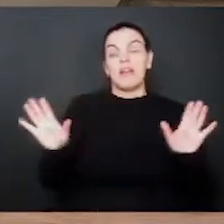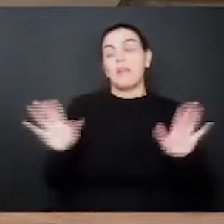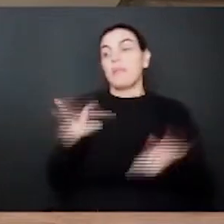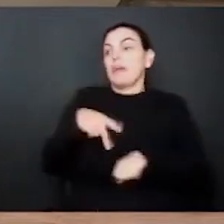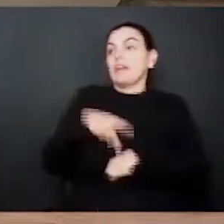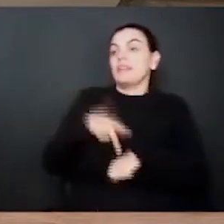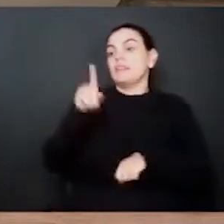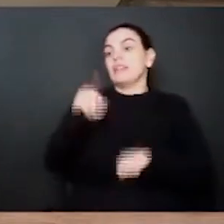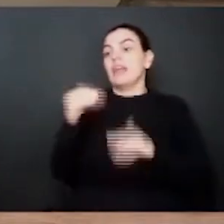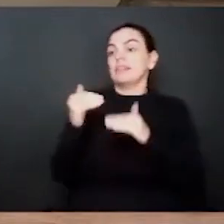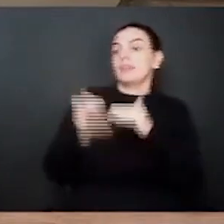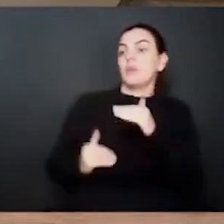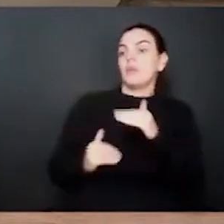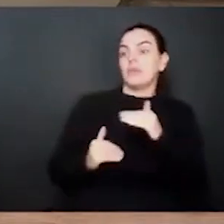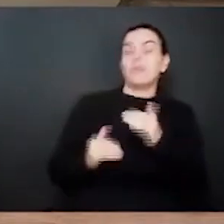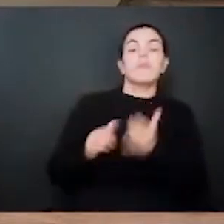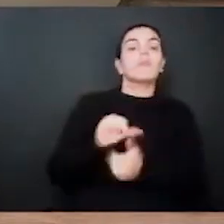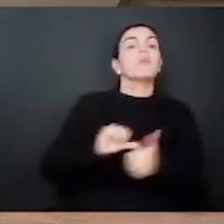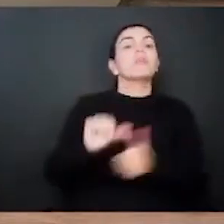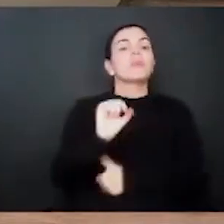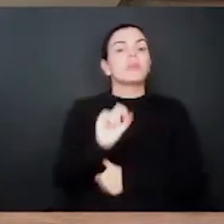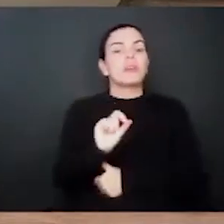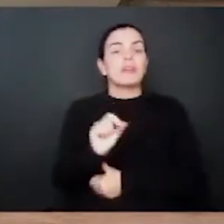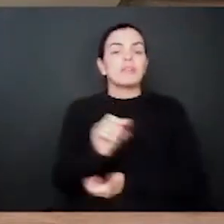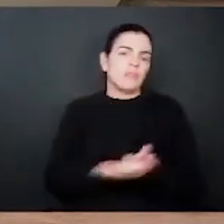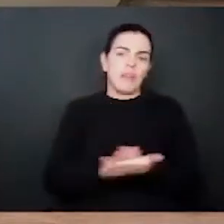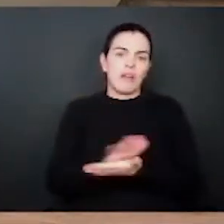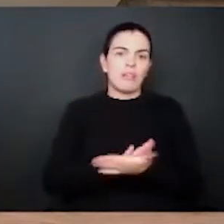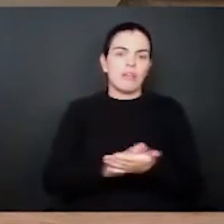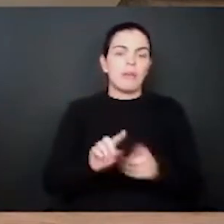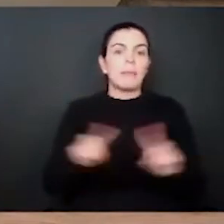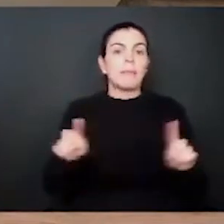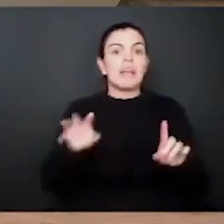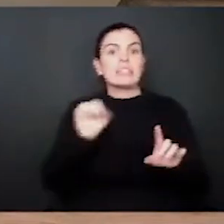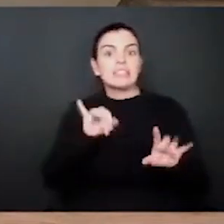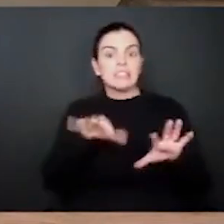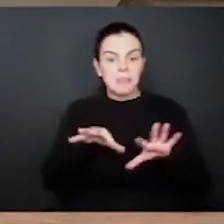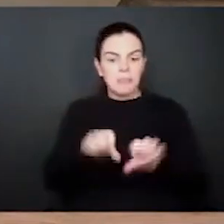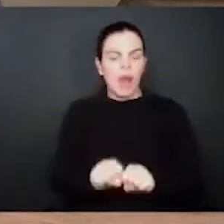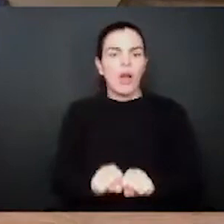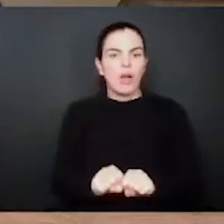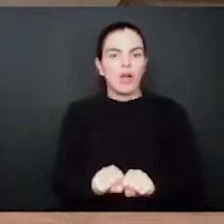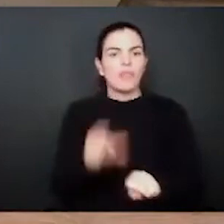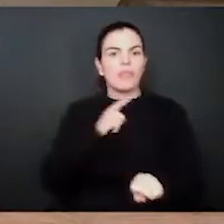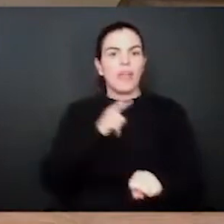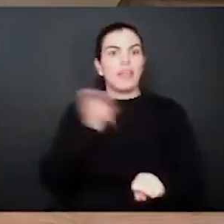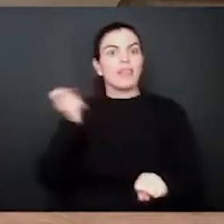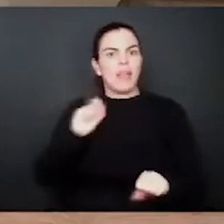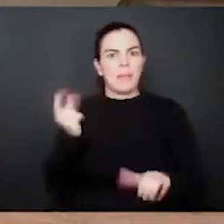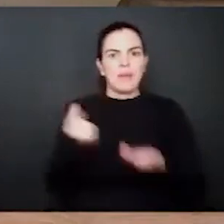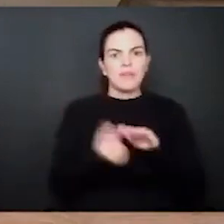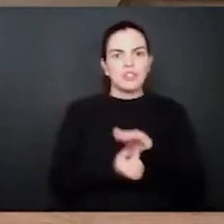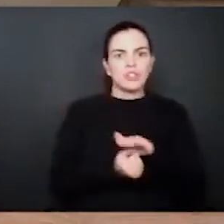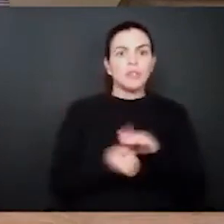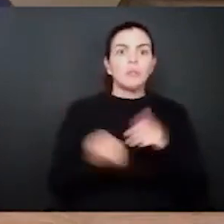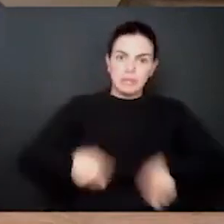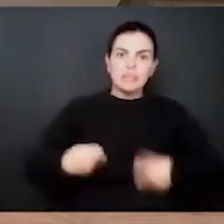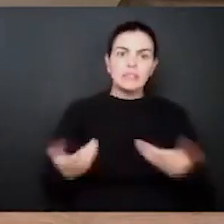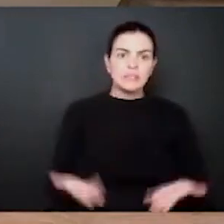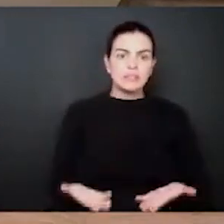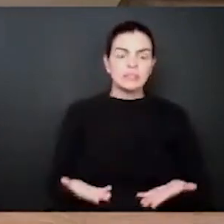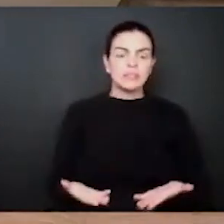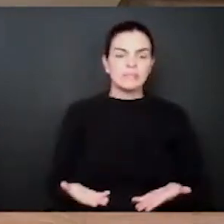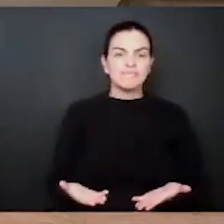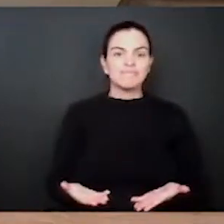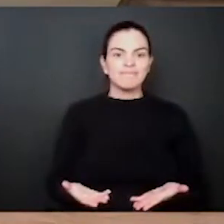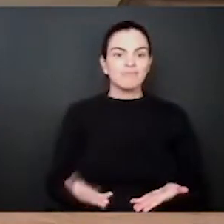muda nada. Mas quando nós estamos no poder, quando nós temos condições de investir, a gente tem que investir. Temos que colocar lá,